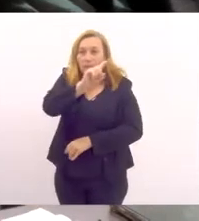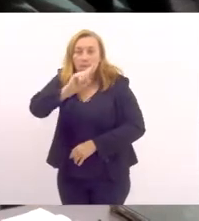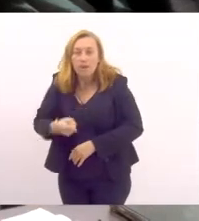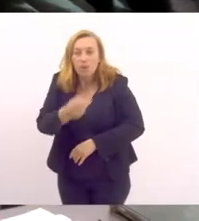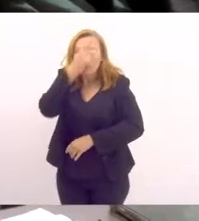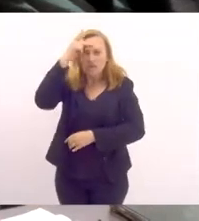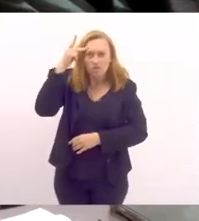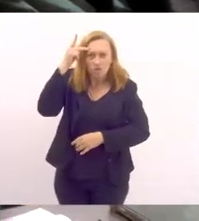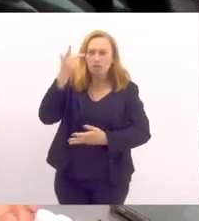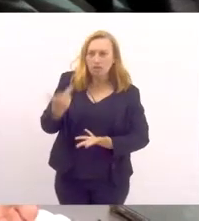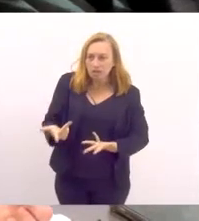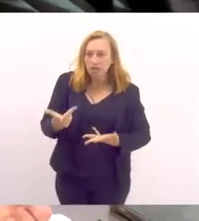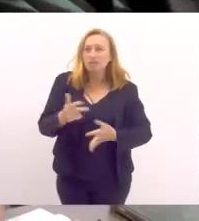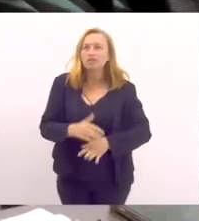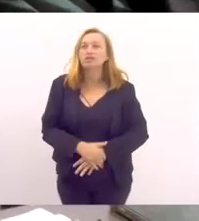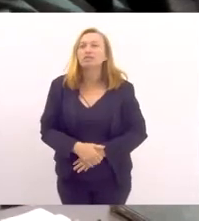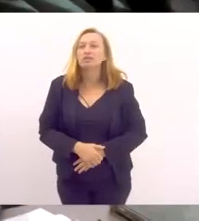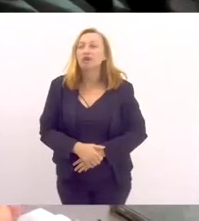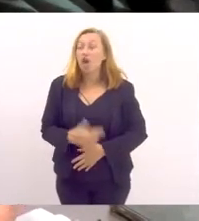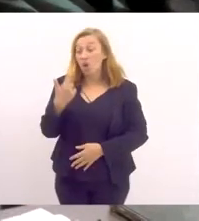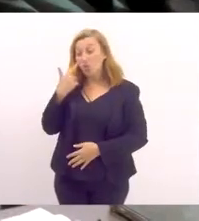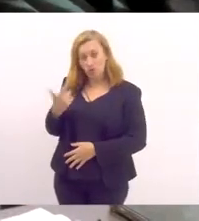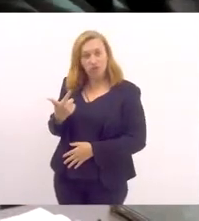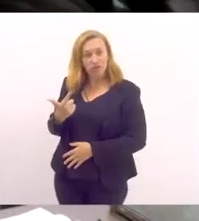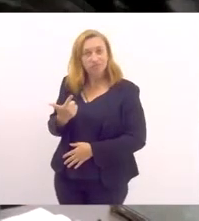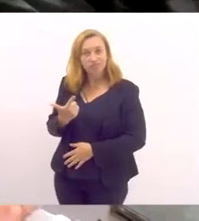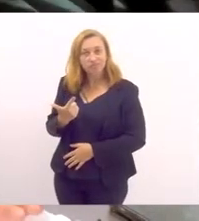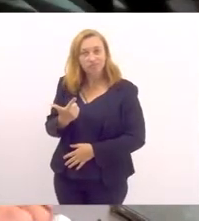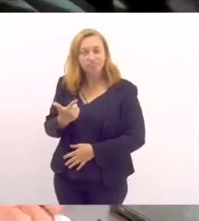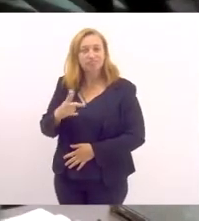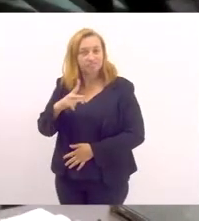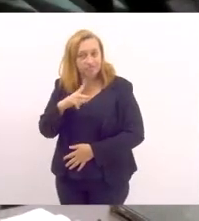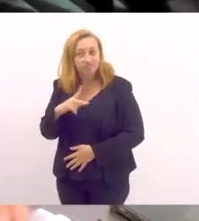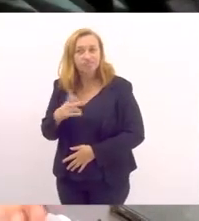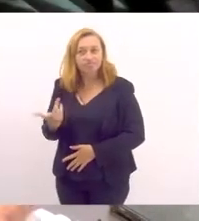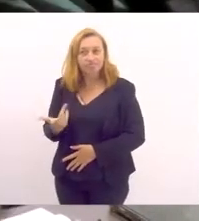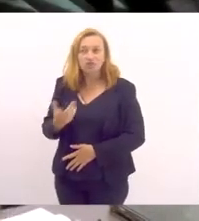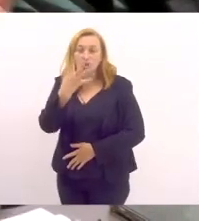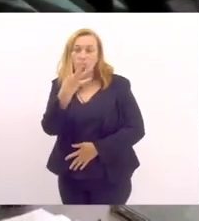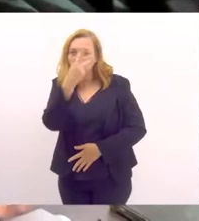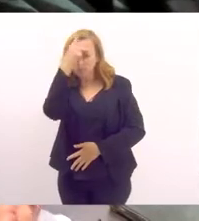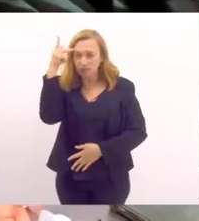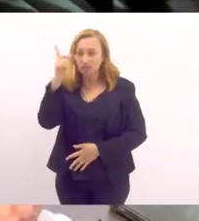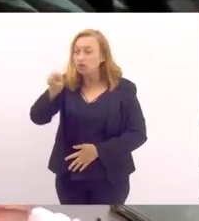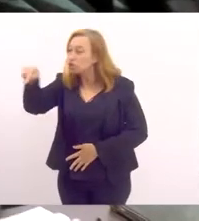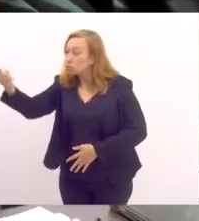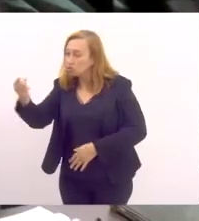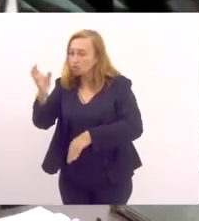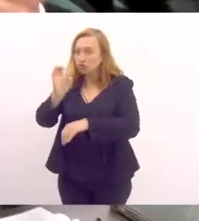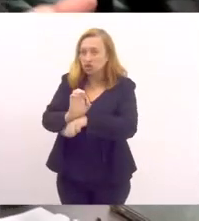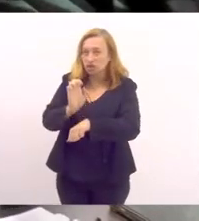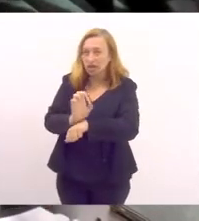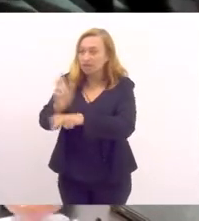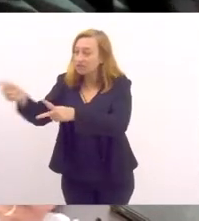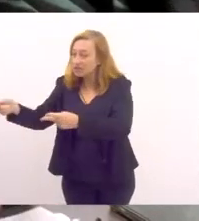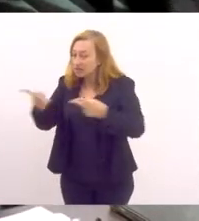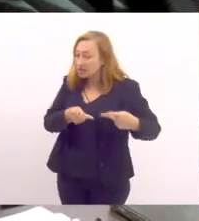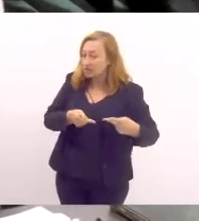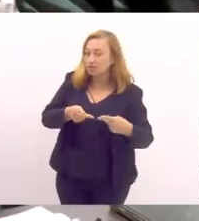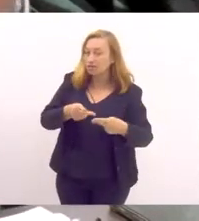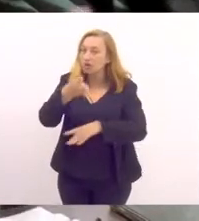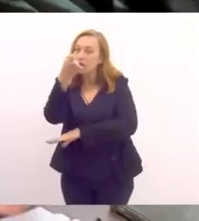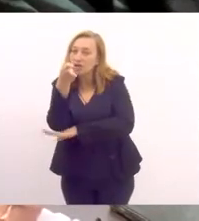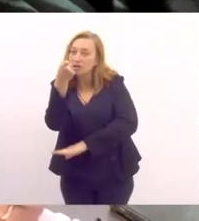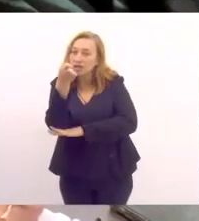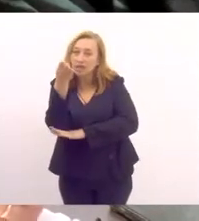né, e trazendo... Eu vi, né, pessoalmente, 4 pessoas vindo de outro estado, se hospedando em hotéis,